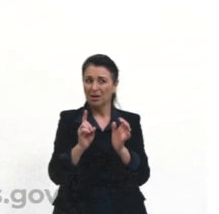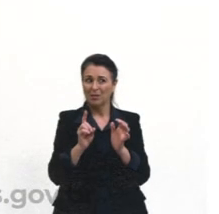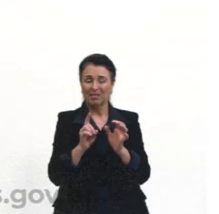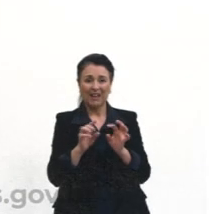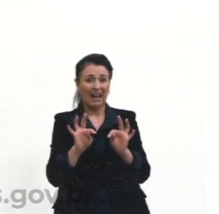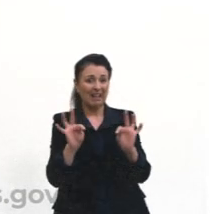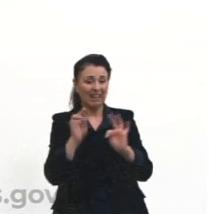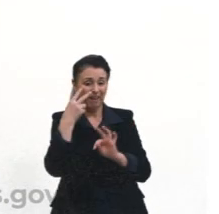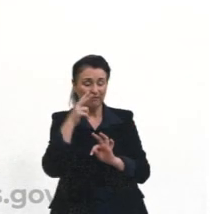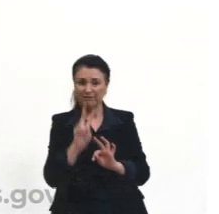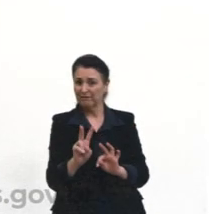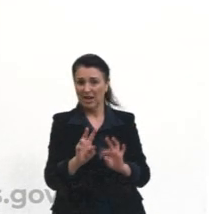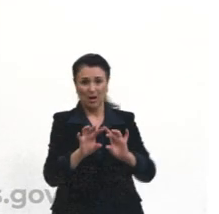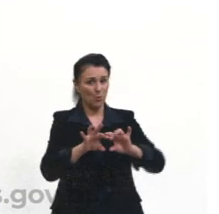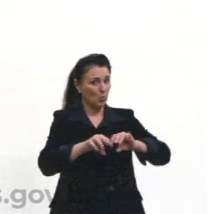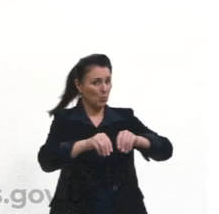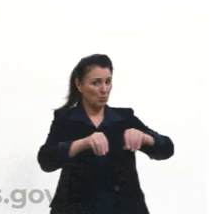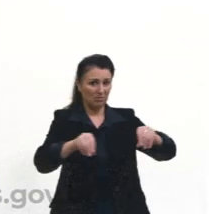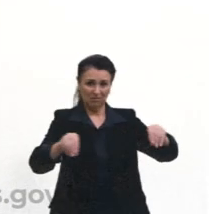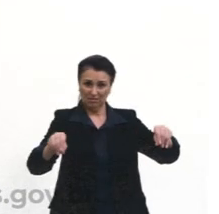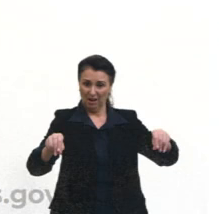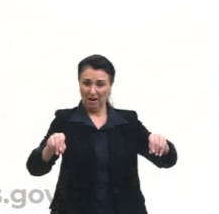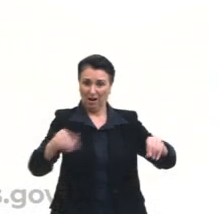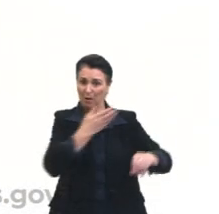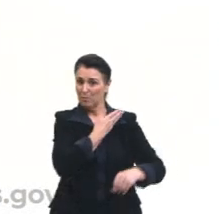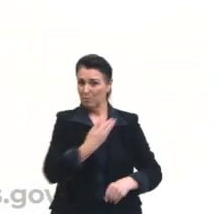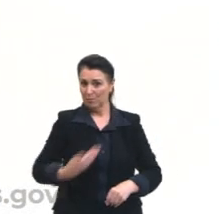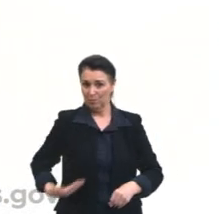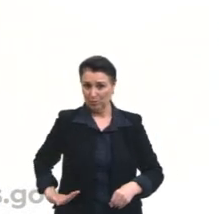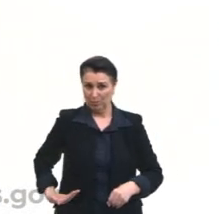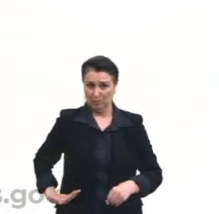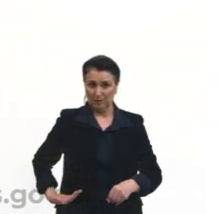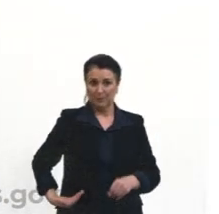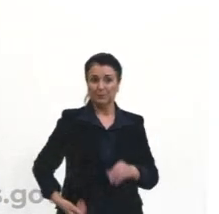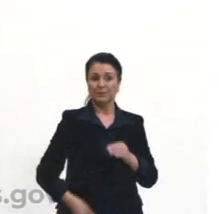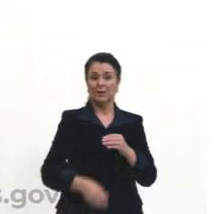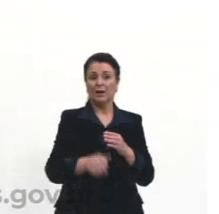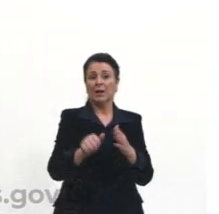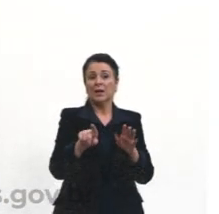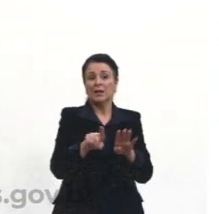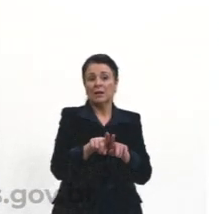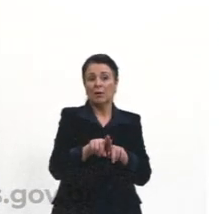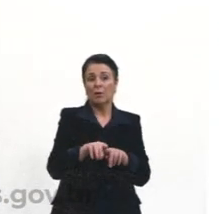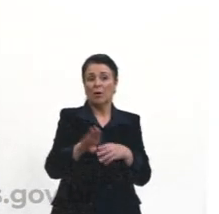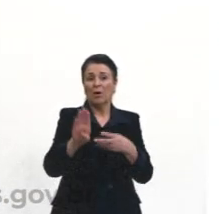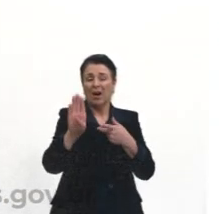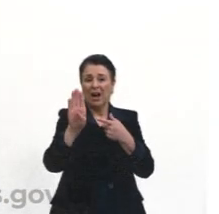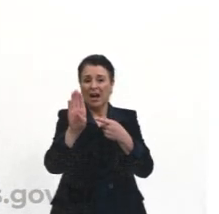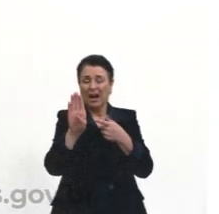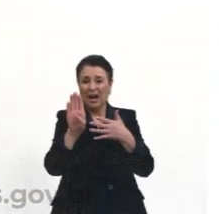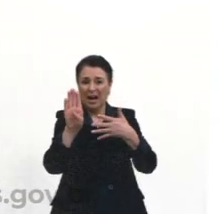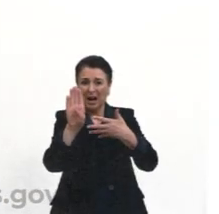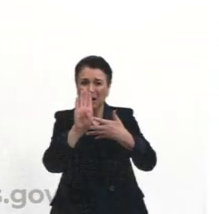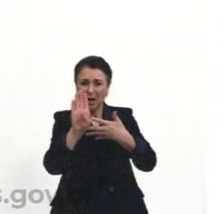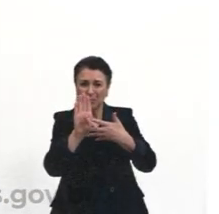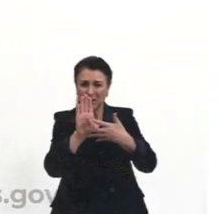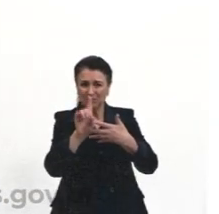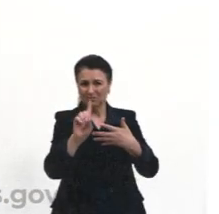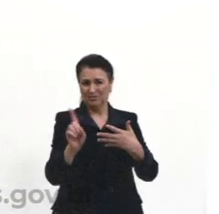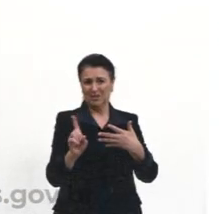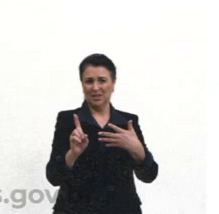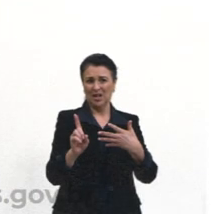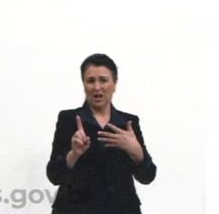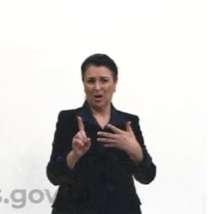públicas que é a opção lá na bebê tá que imposição da escravidão por dívidas também não e